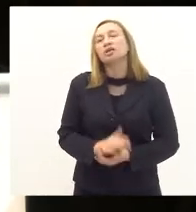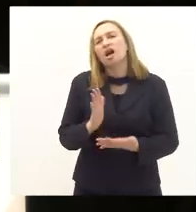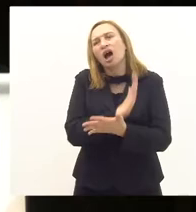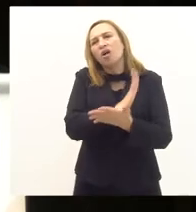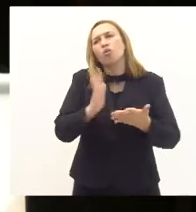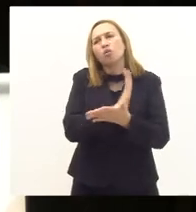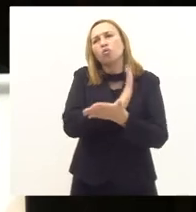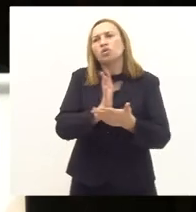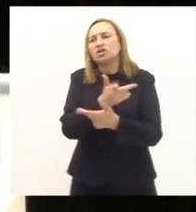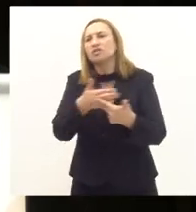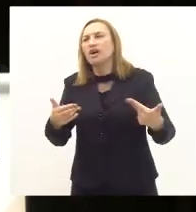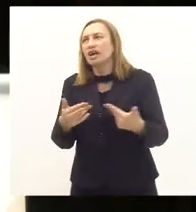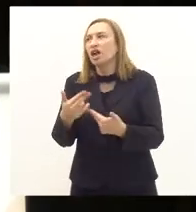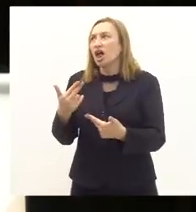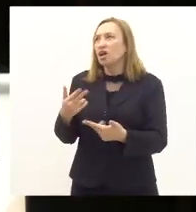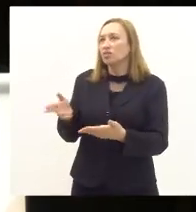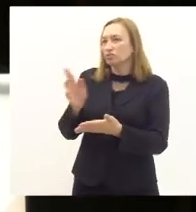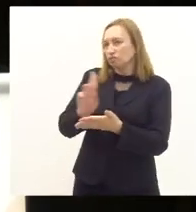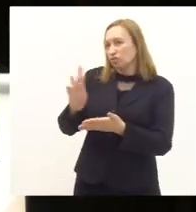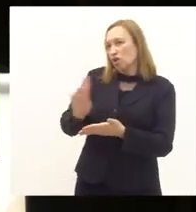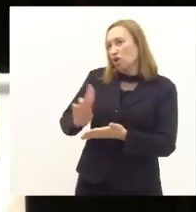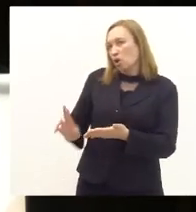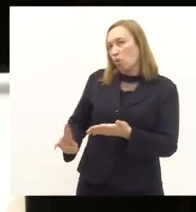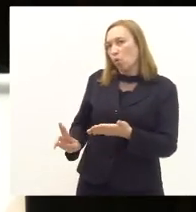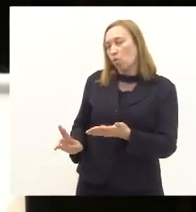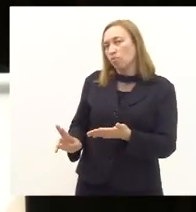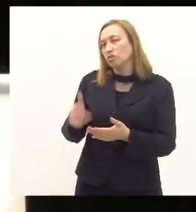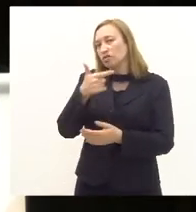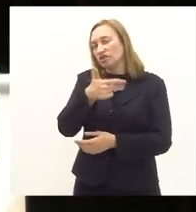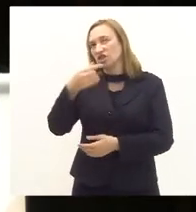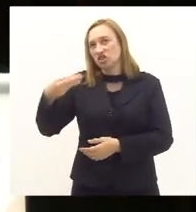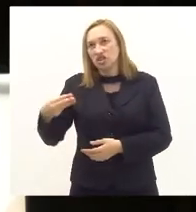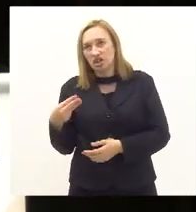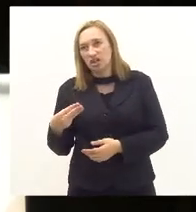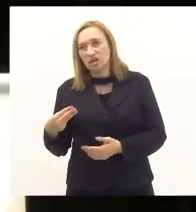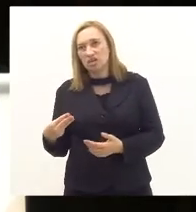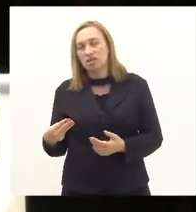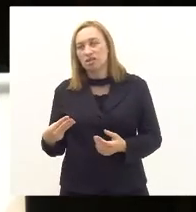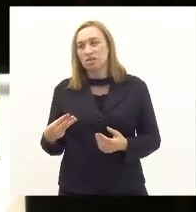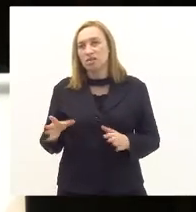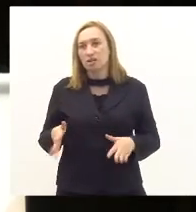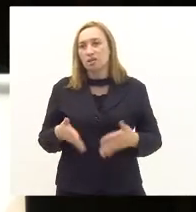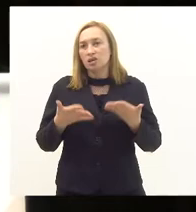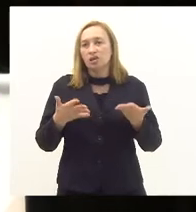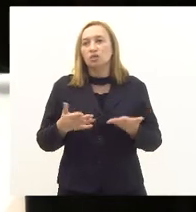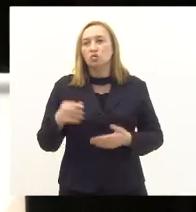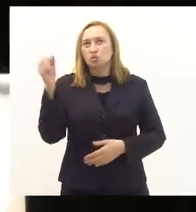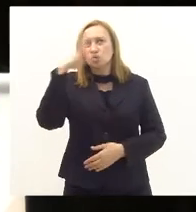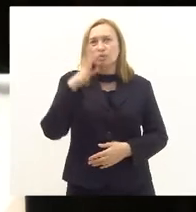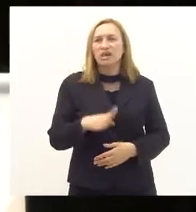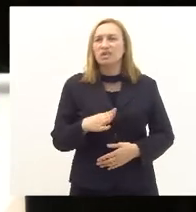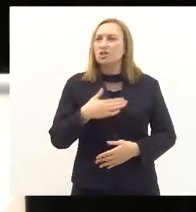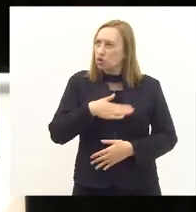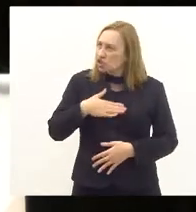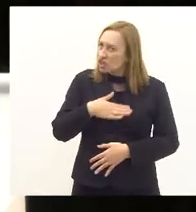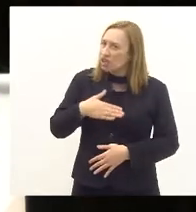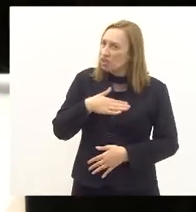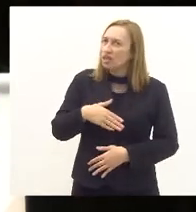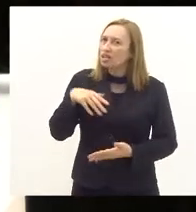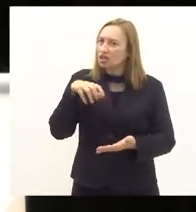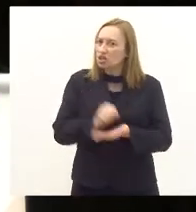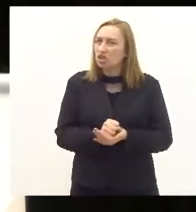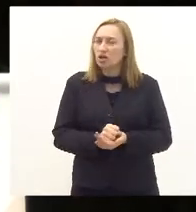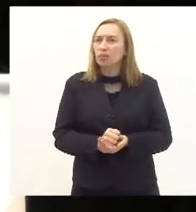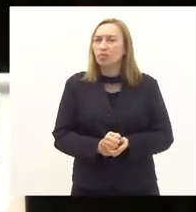Algumas e várias aqui eu não vou citar, são 23 iniciativas que a gente pode... No Brasil, isso eu gostaria de